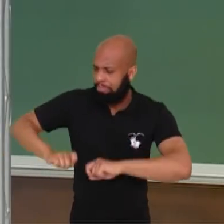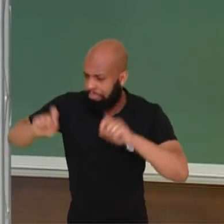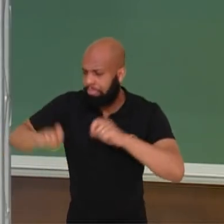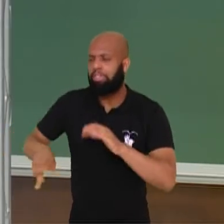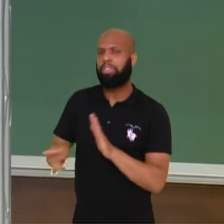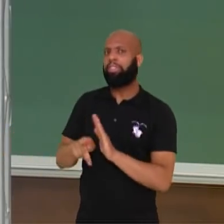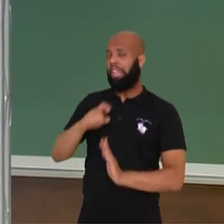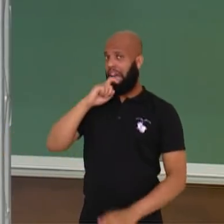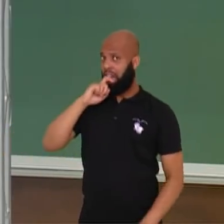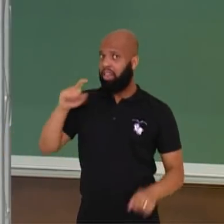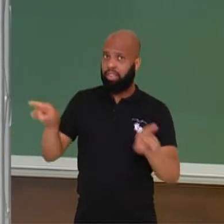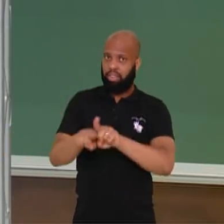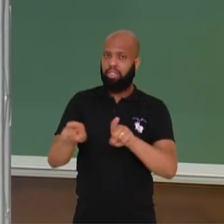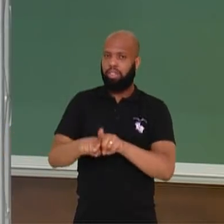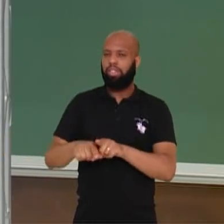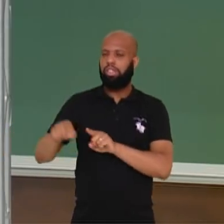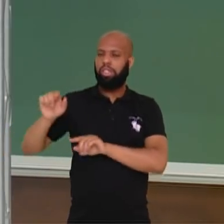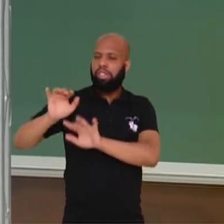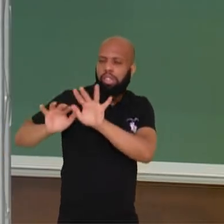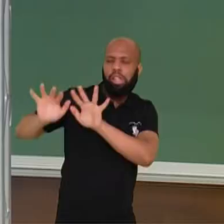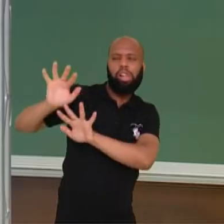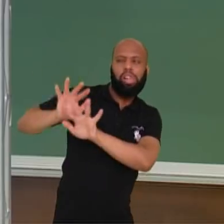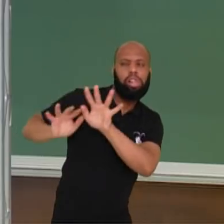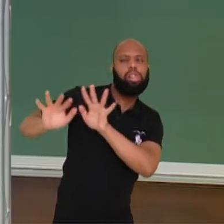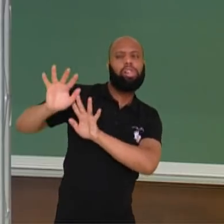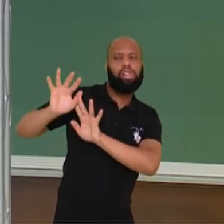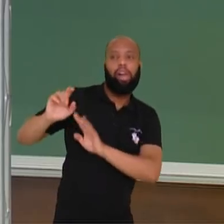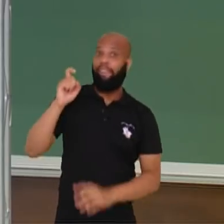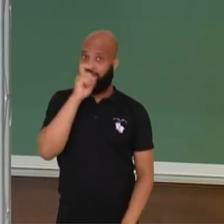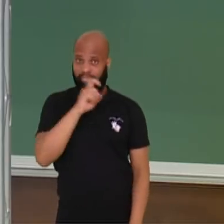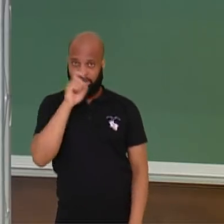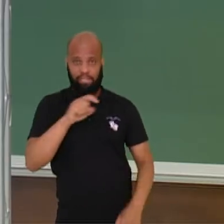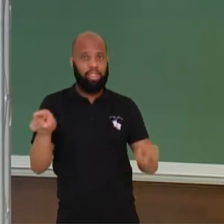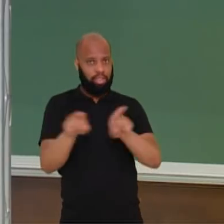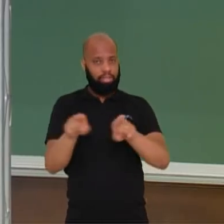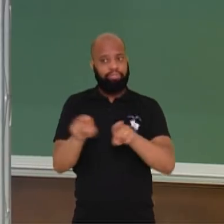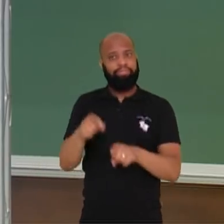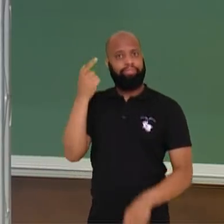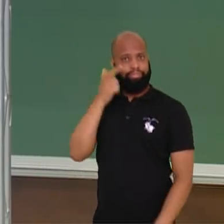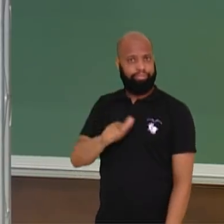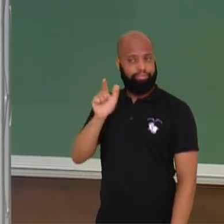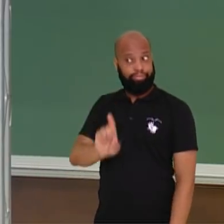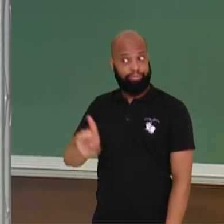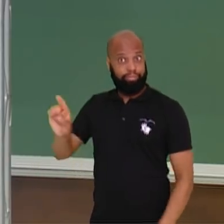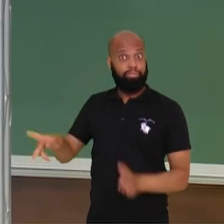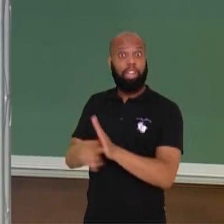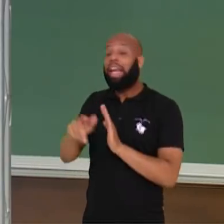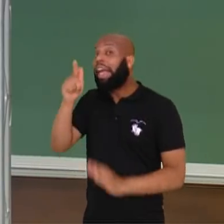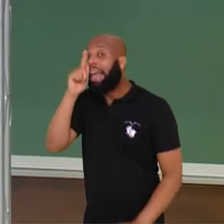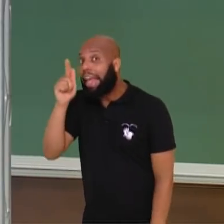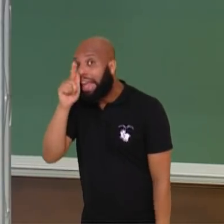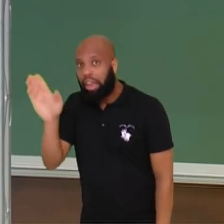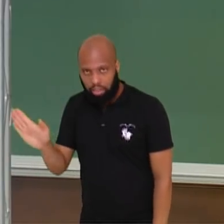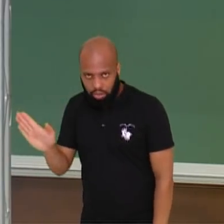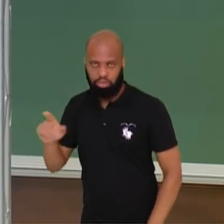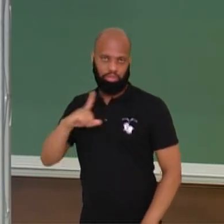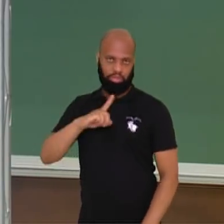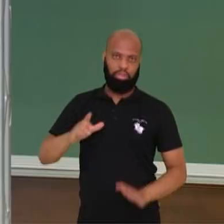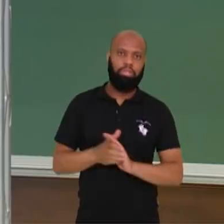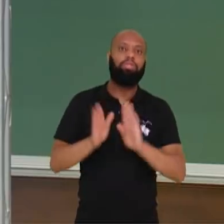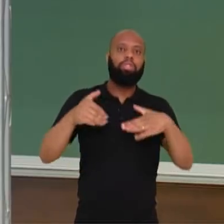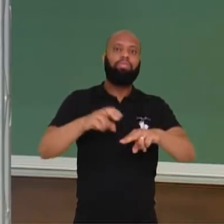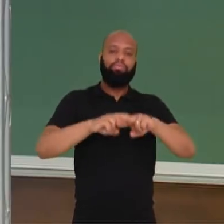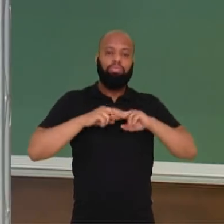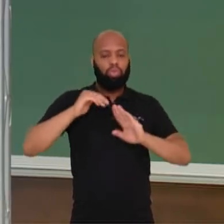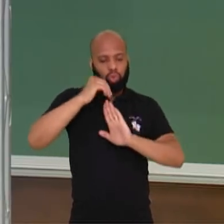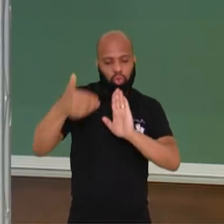da inveja, de tramóia, a mentira, né, é um símbolo da capacidade de mentira que até os próprios deuses tinham na Grécia Antiga. Portanto, todas